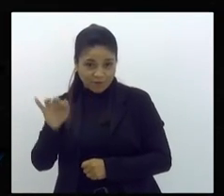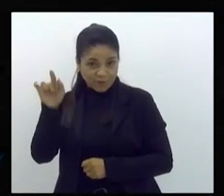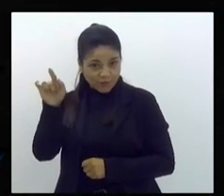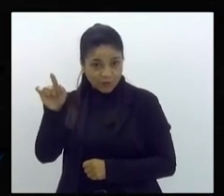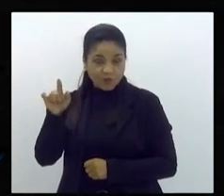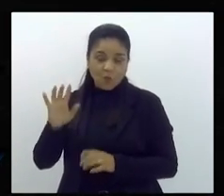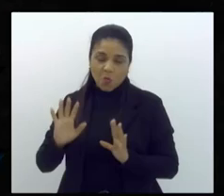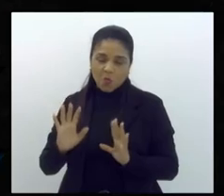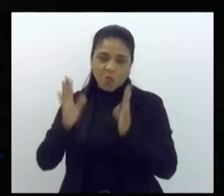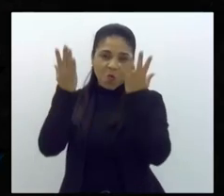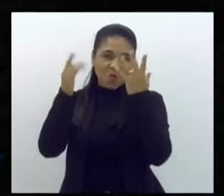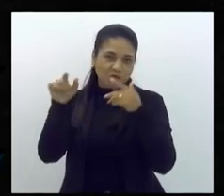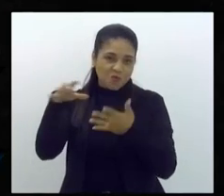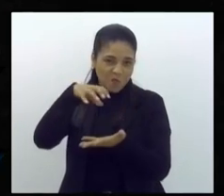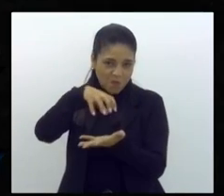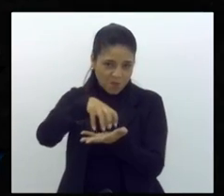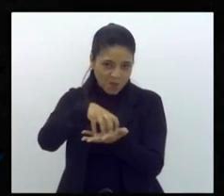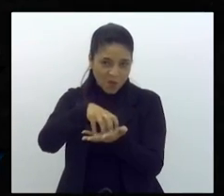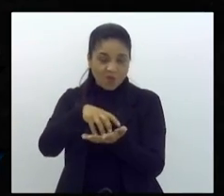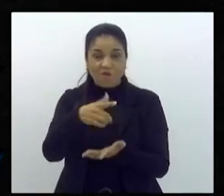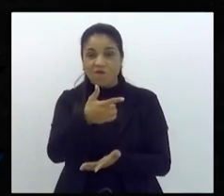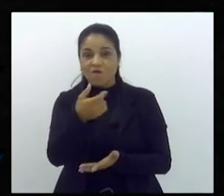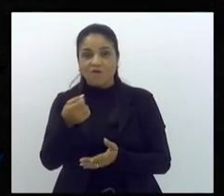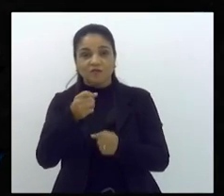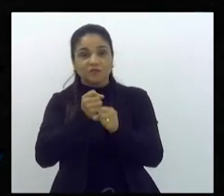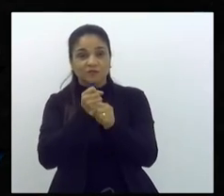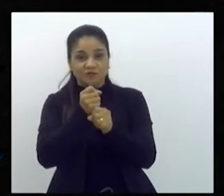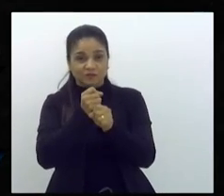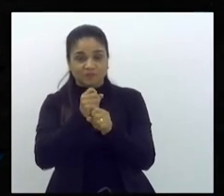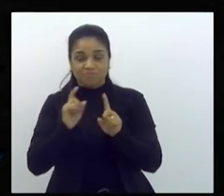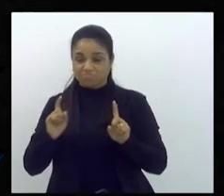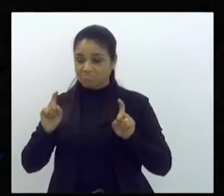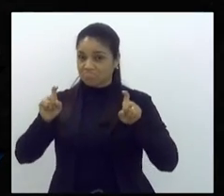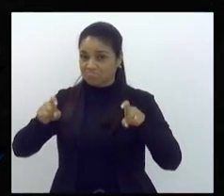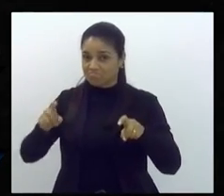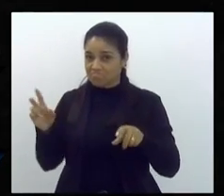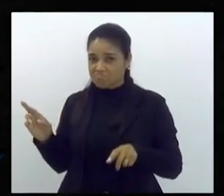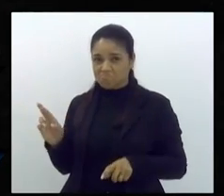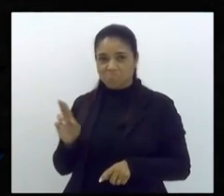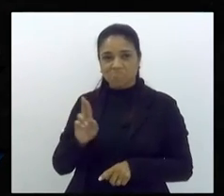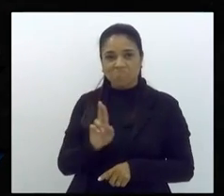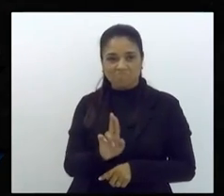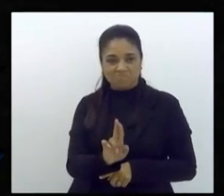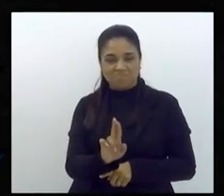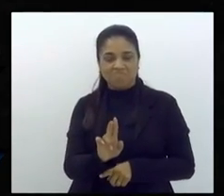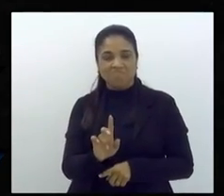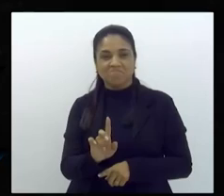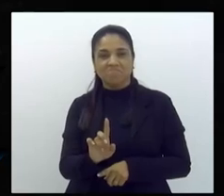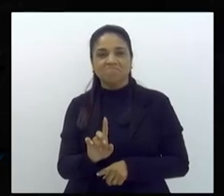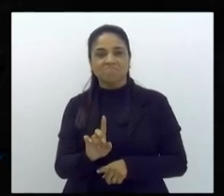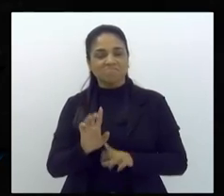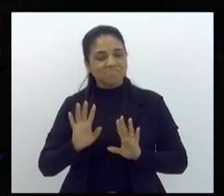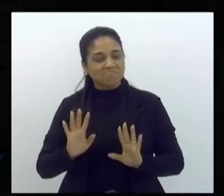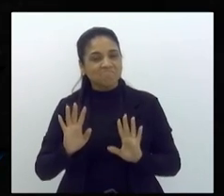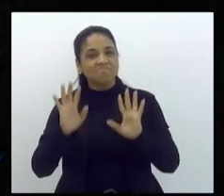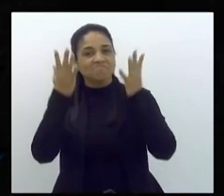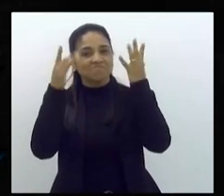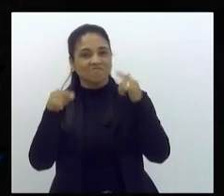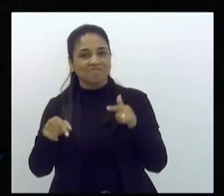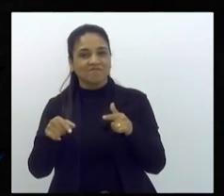Friburgo comemorou seus 20 anos e o nosso mandato esteve presente nessa prestigiada comemoração